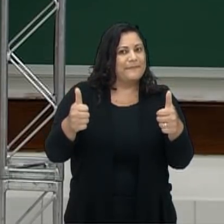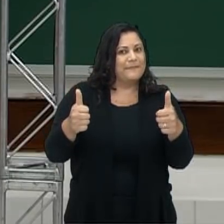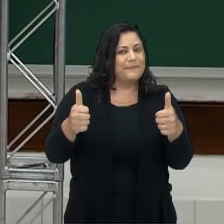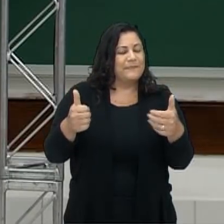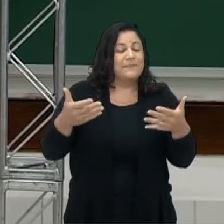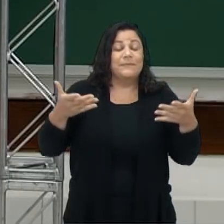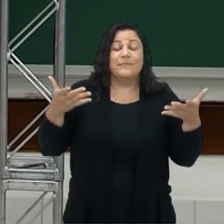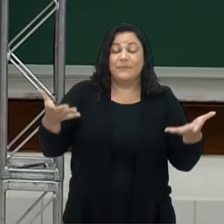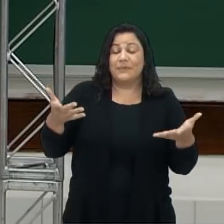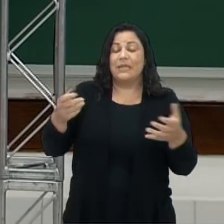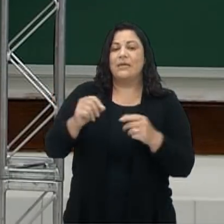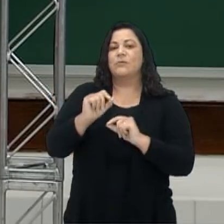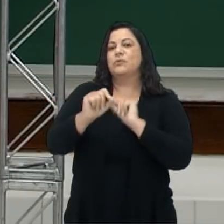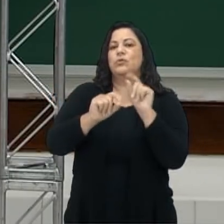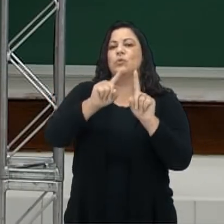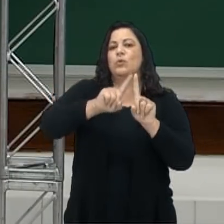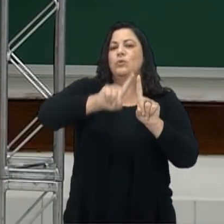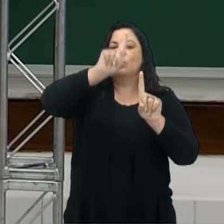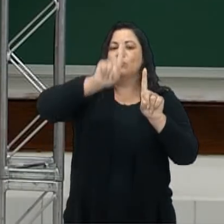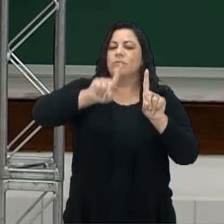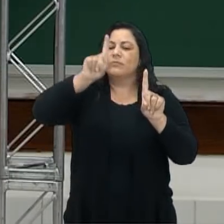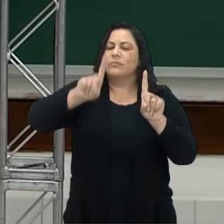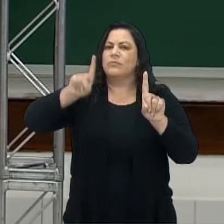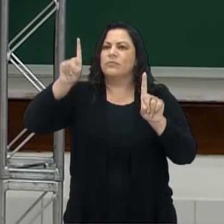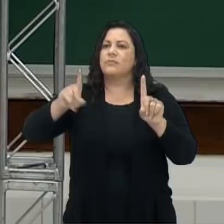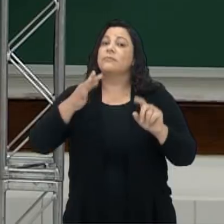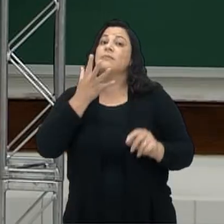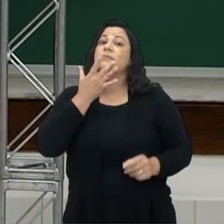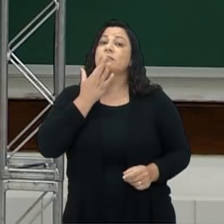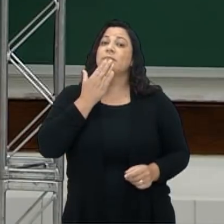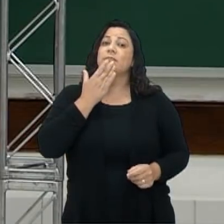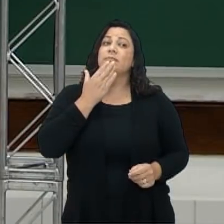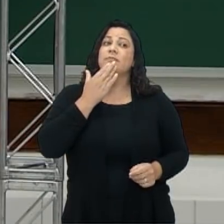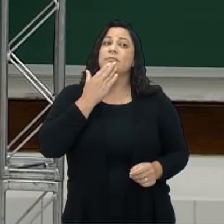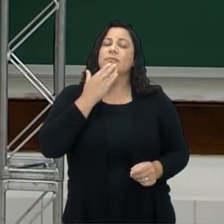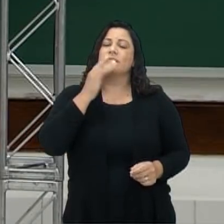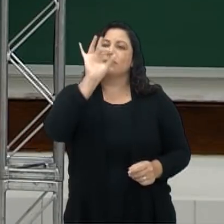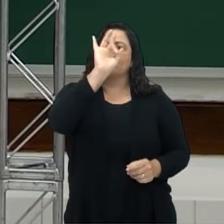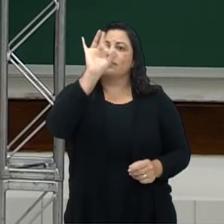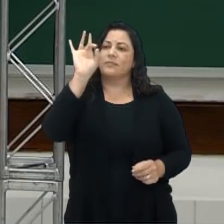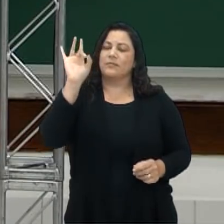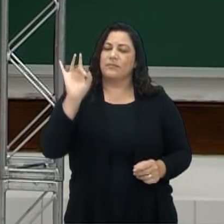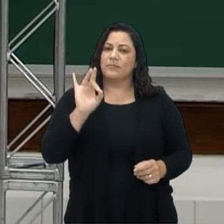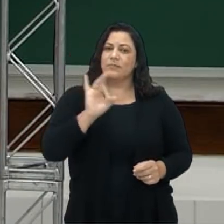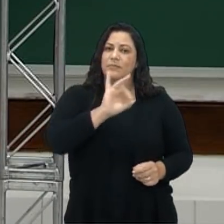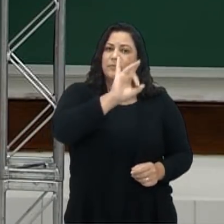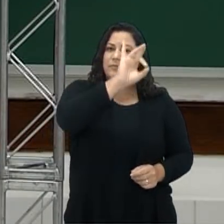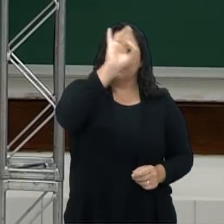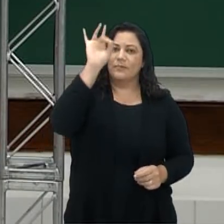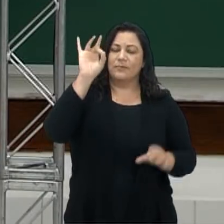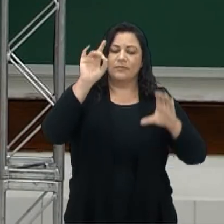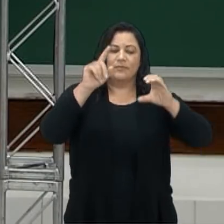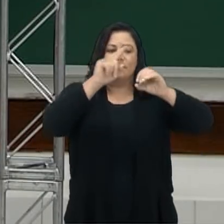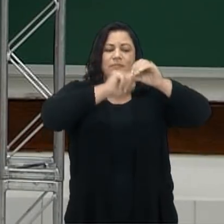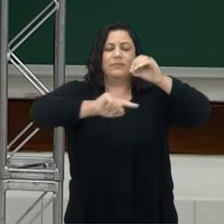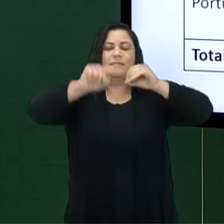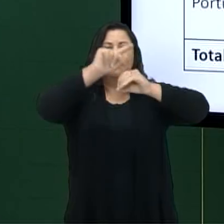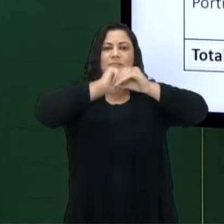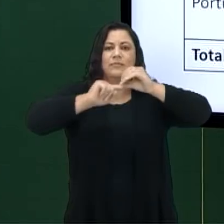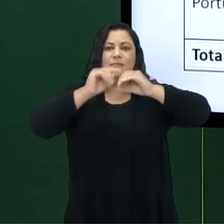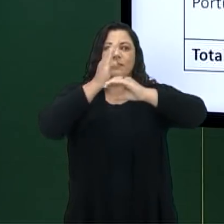então, nosso gráfico de setores. Você pode pintar cada pedacinho. Aqui, então, o primeiro setor,